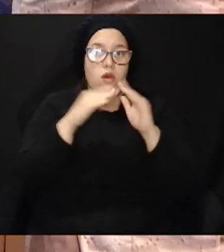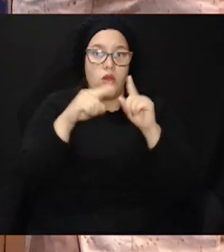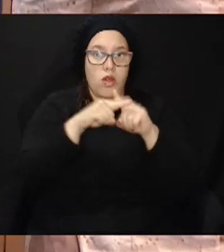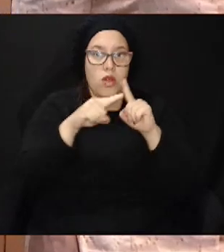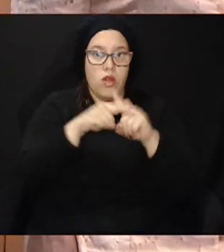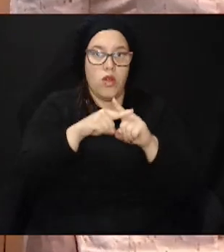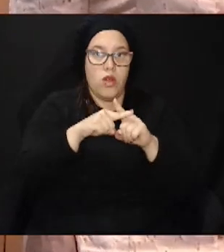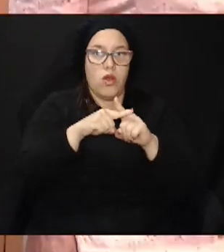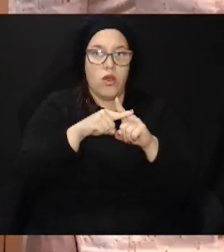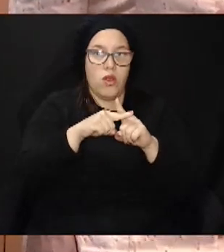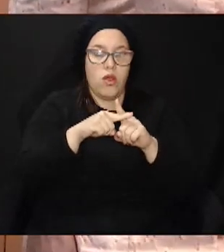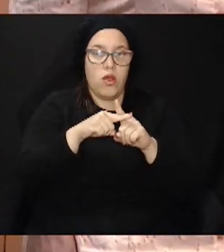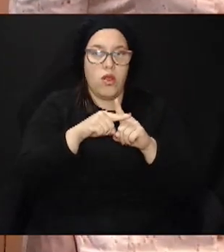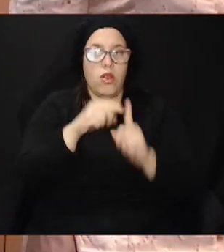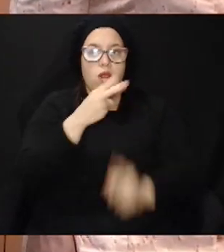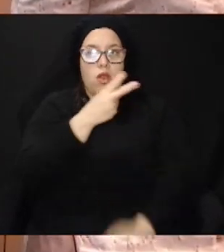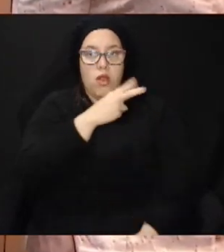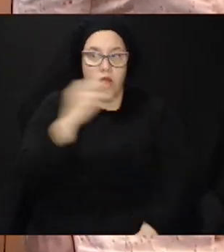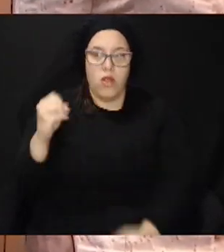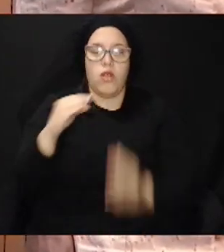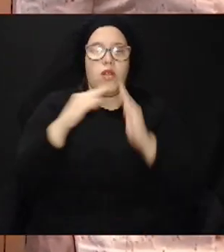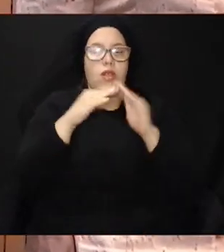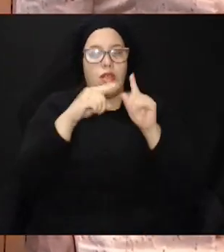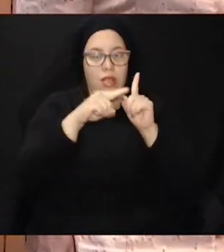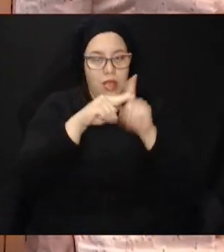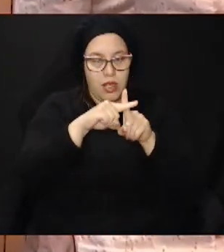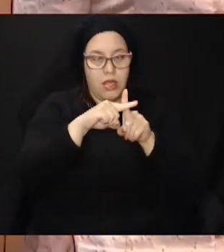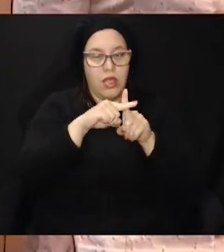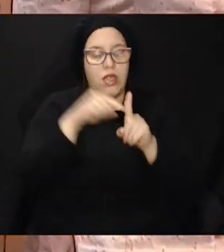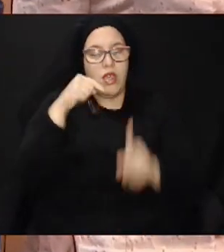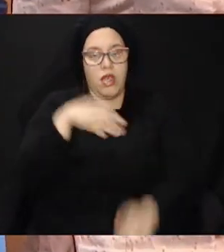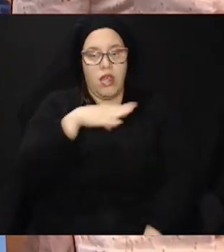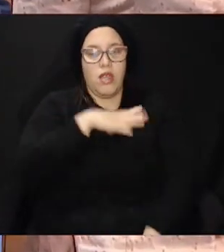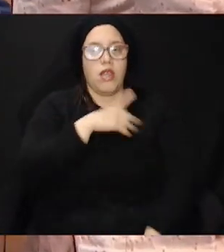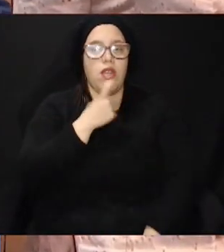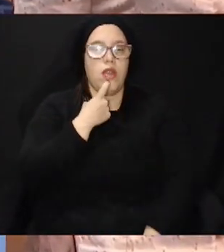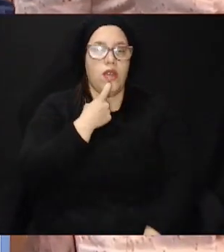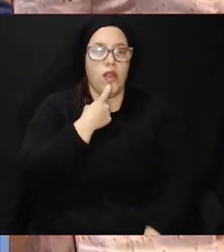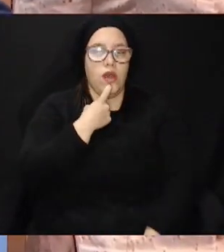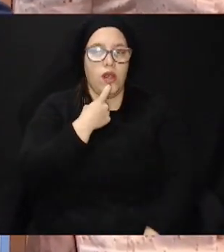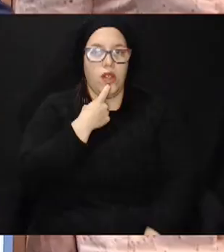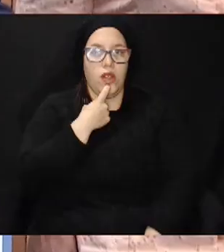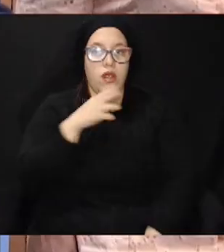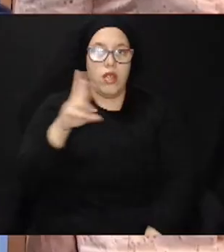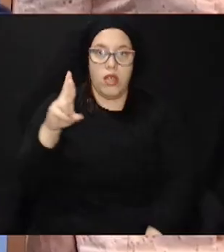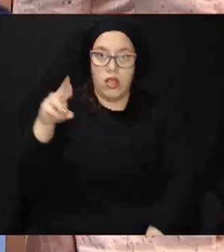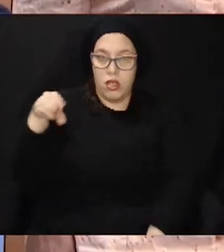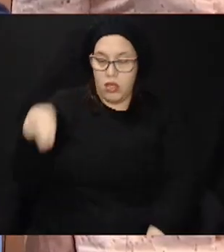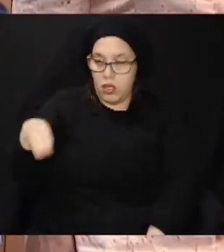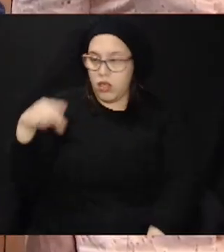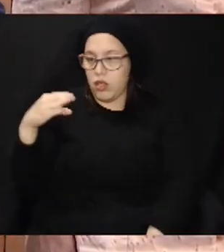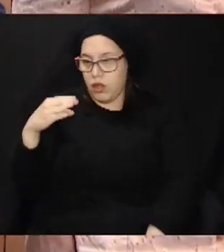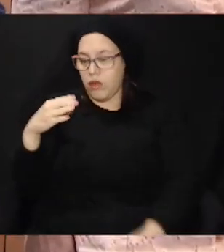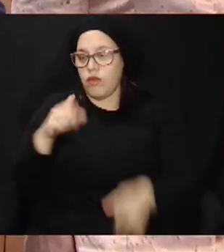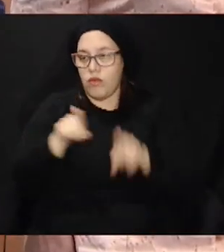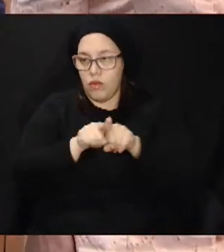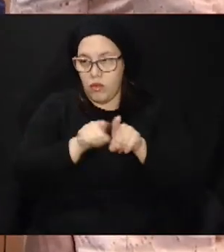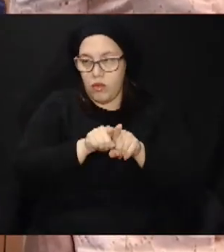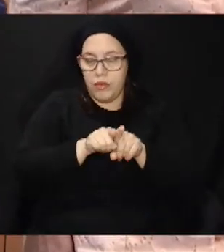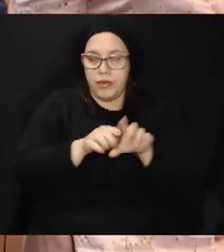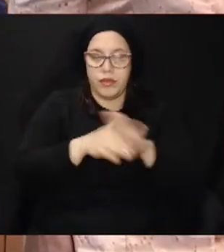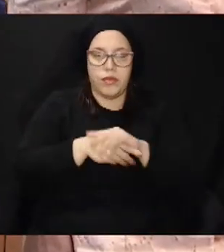quase 200 igrejas aqui na cidade de Campinas, fora a região metropolitana, e muito